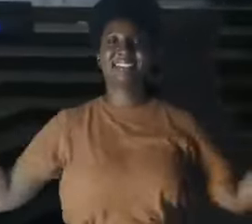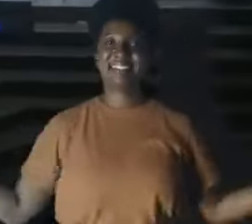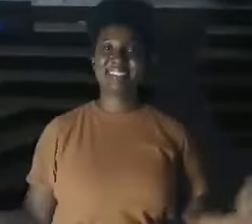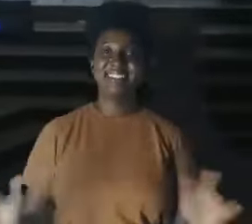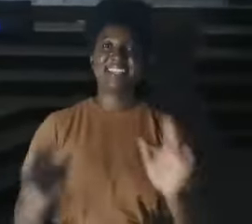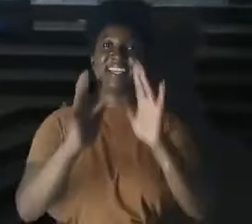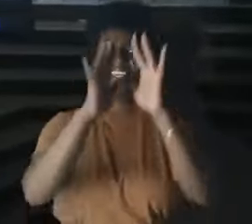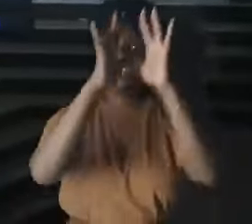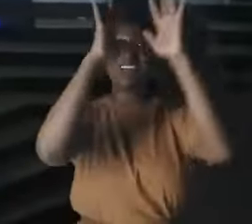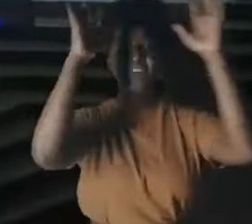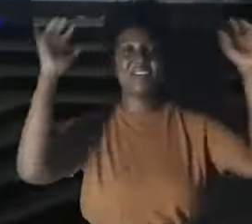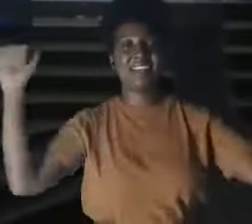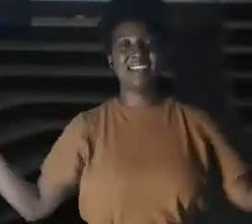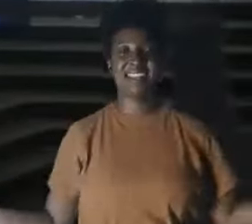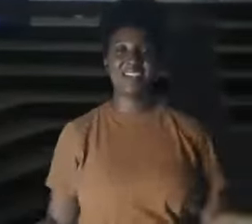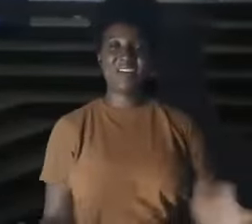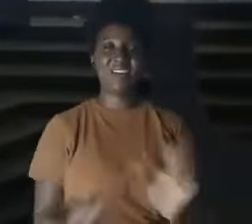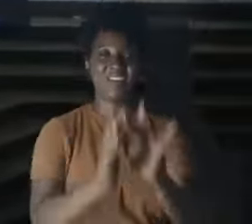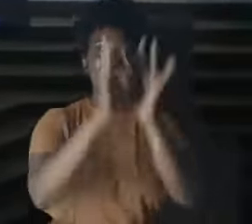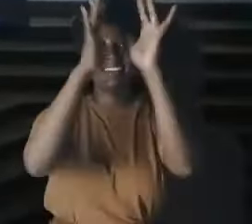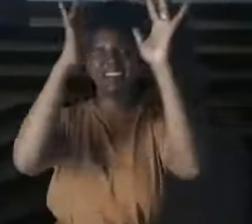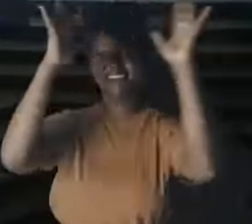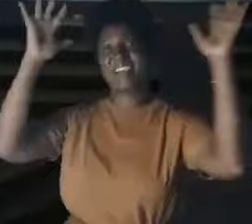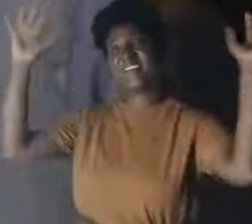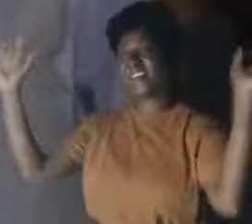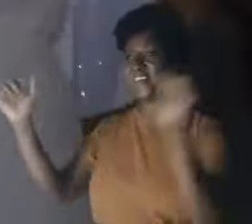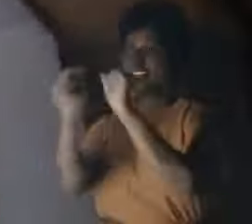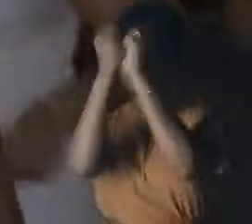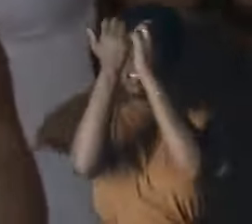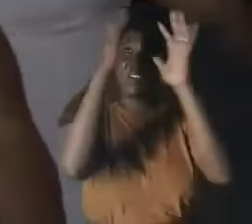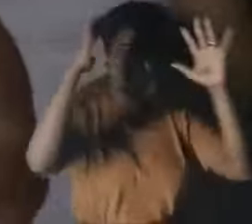Gloria, gloria, gloria, gloria.